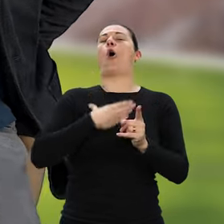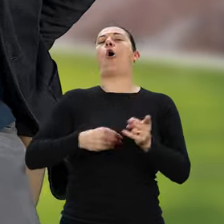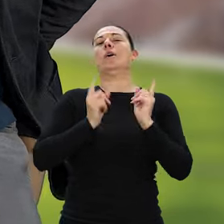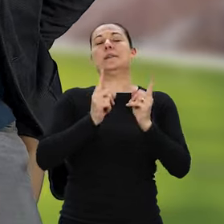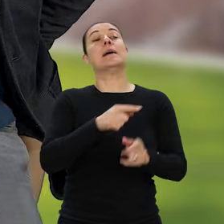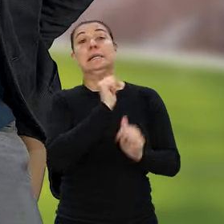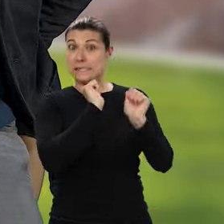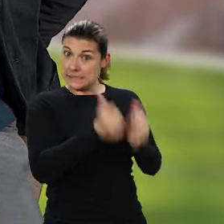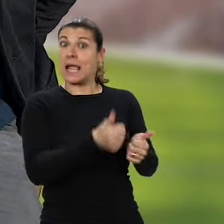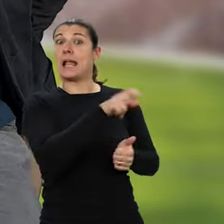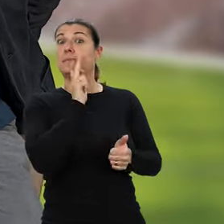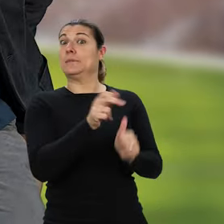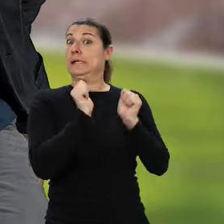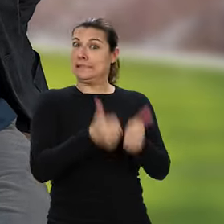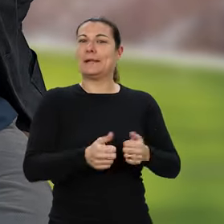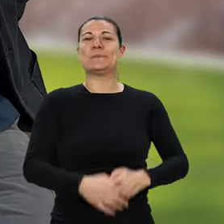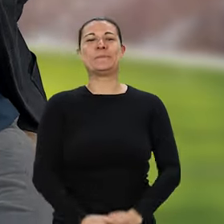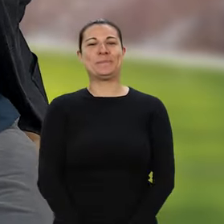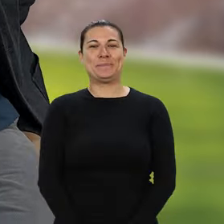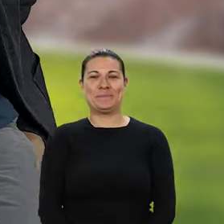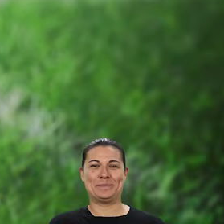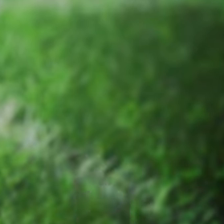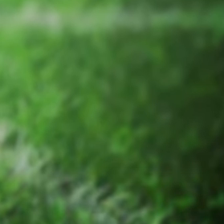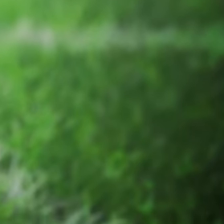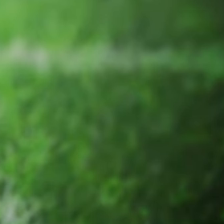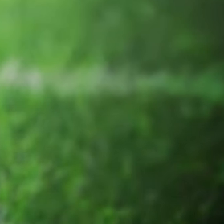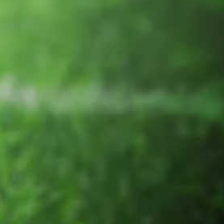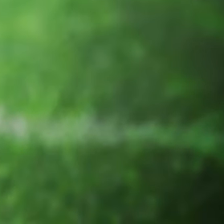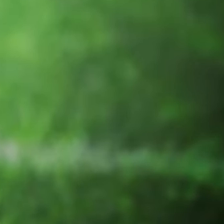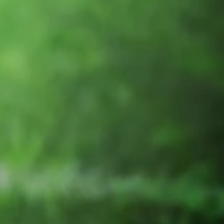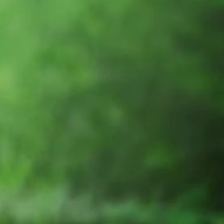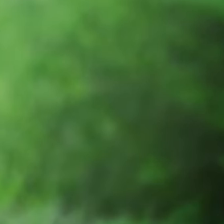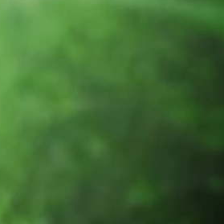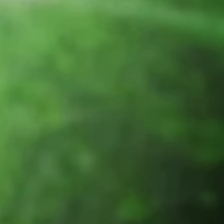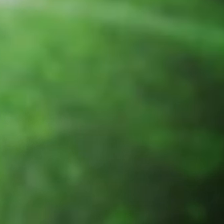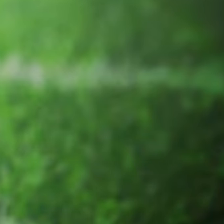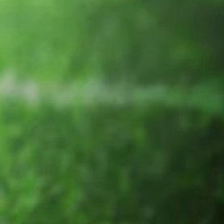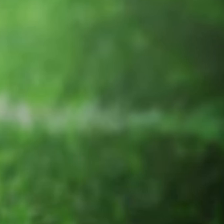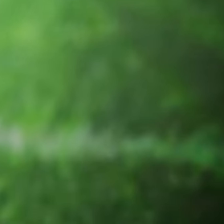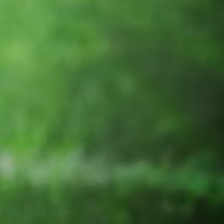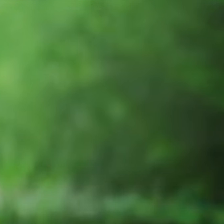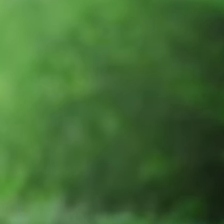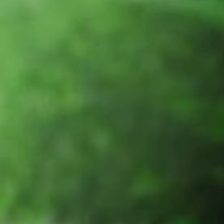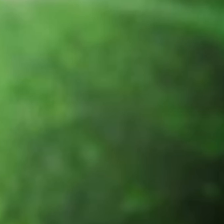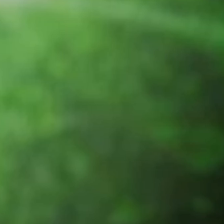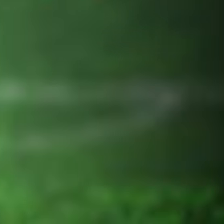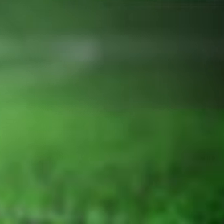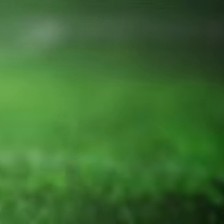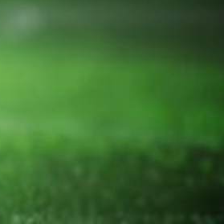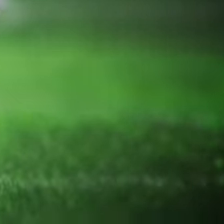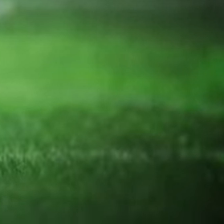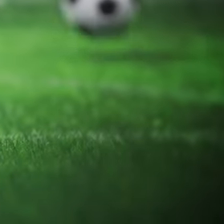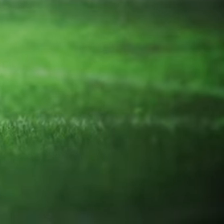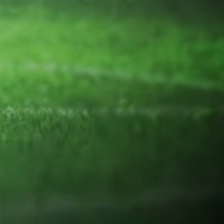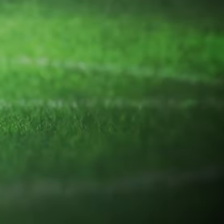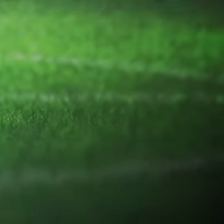meu povo gosta! Afirmativo! É possível virar o jogo e abrir caminho a uma maioria que responda na habitação, na saúde